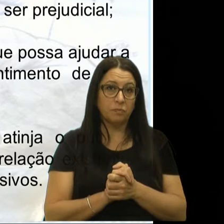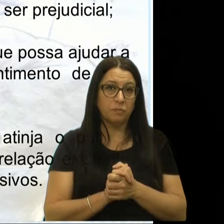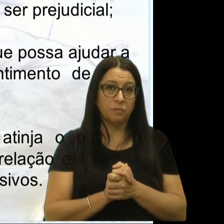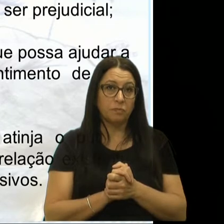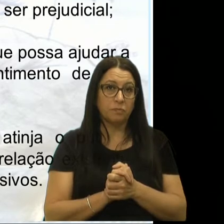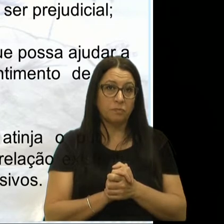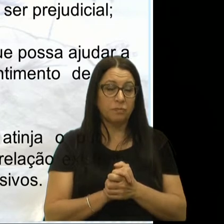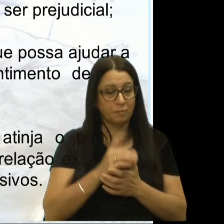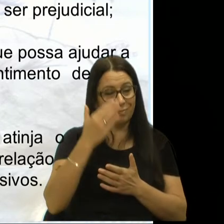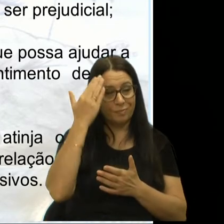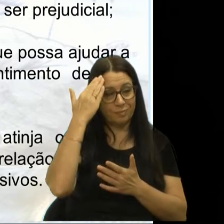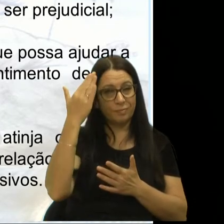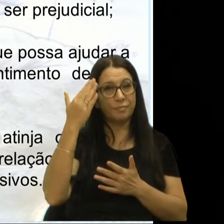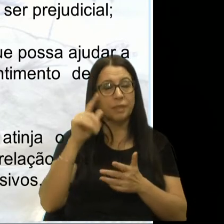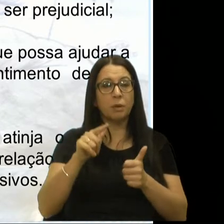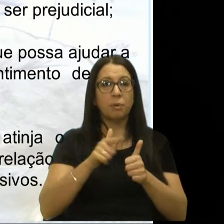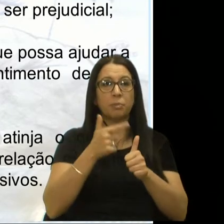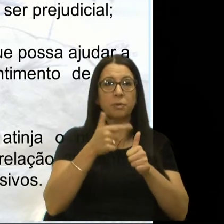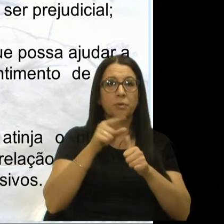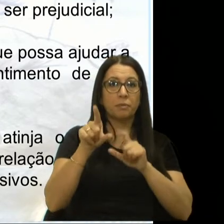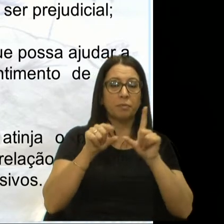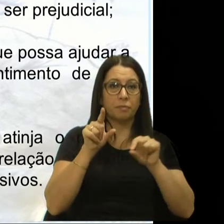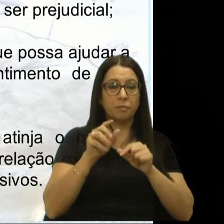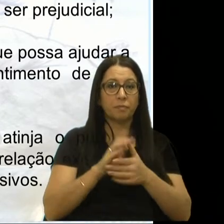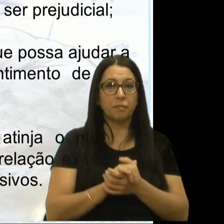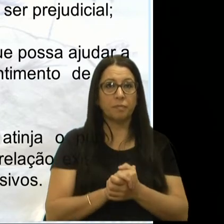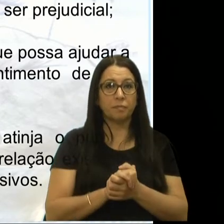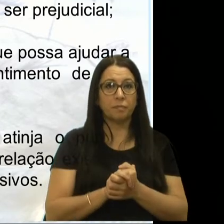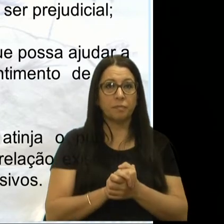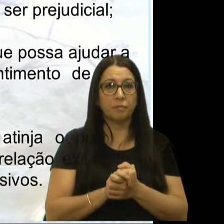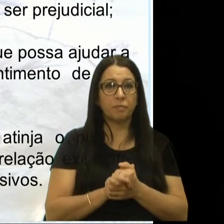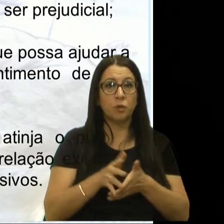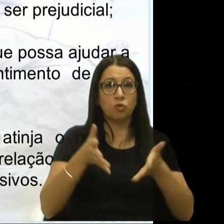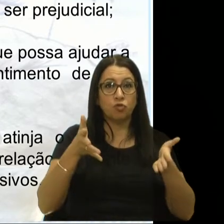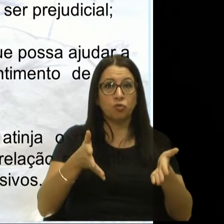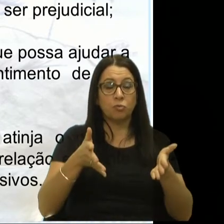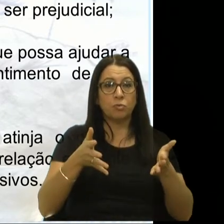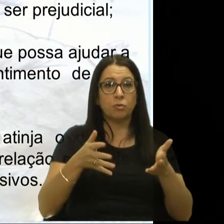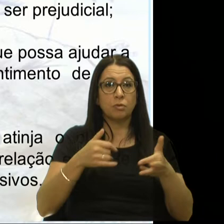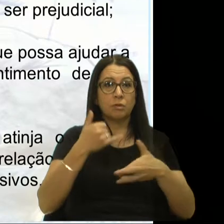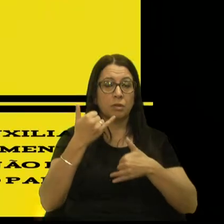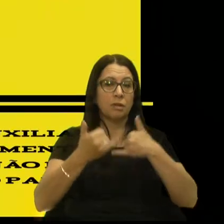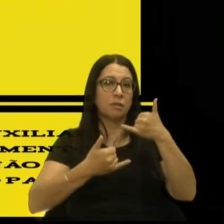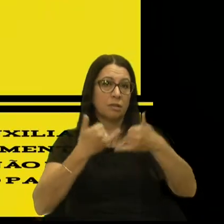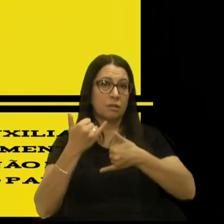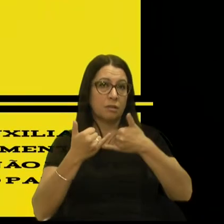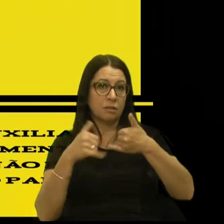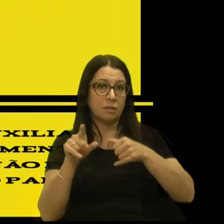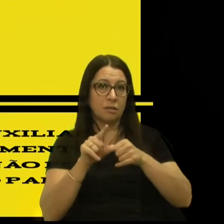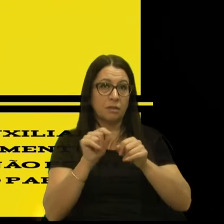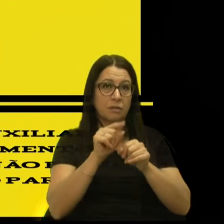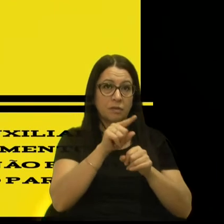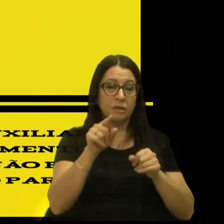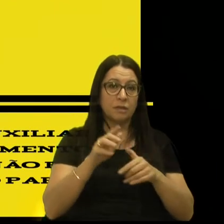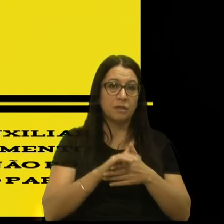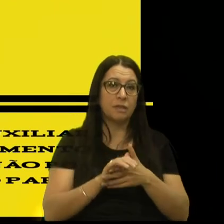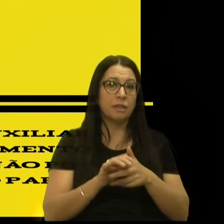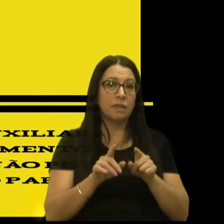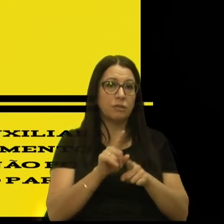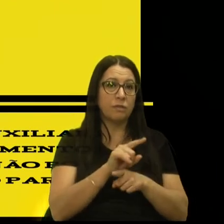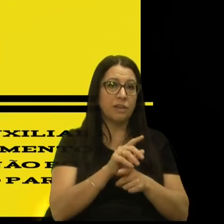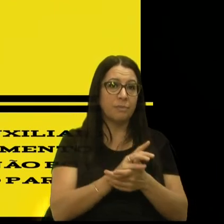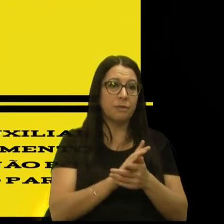Ah, tá, obrigada. A primeira alternativa é um jogo lúdico, que daí ele é composto